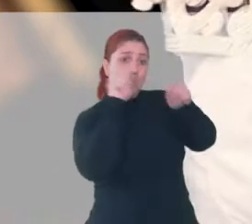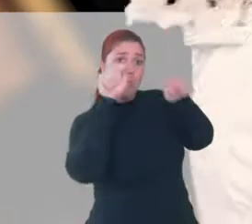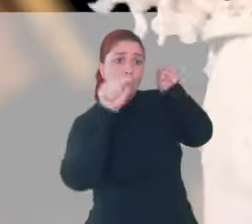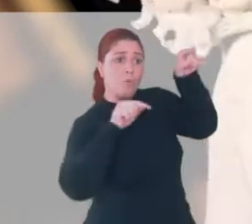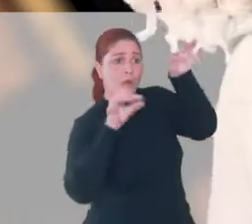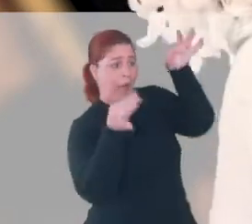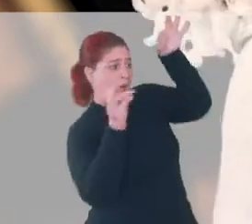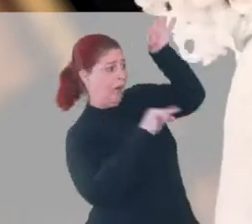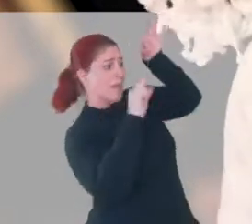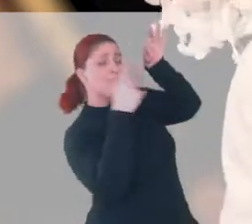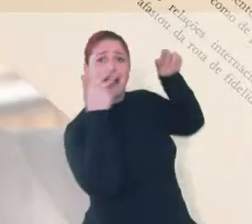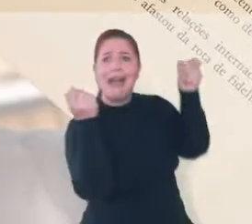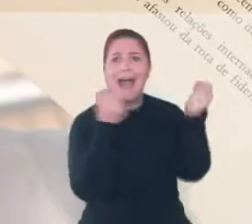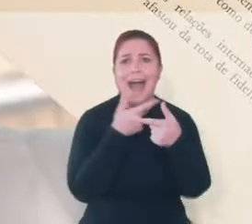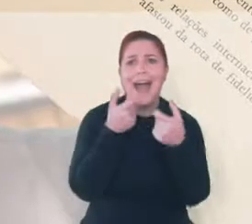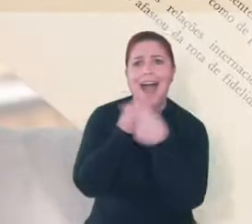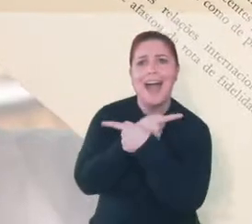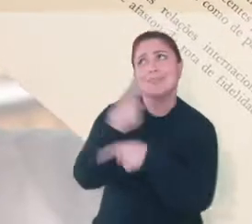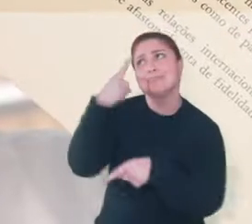charadas.